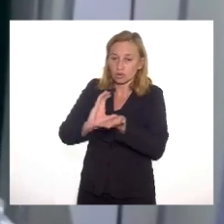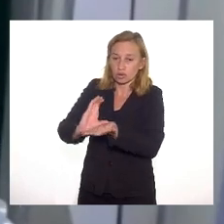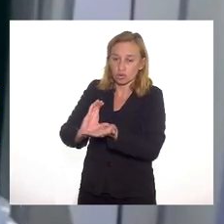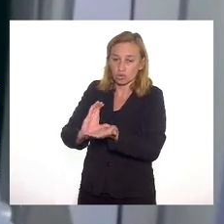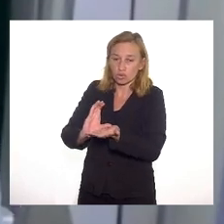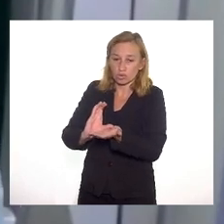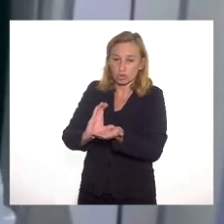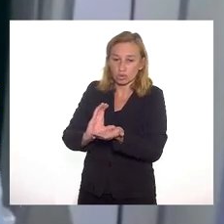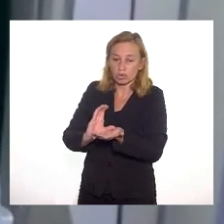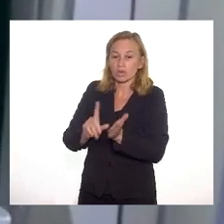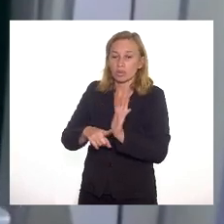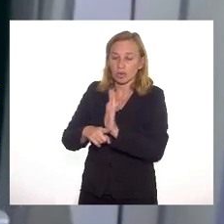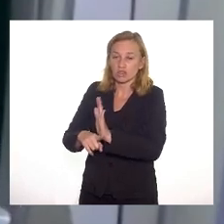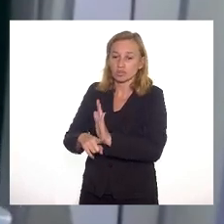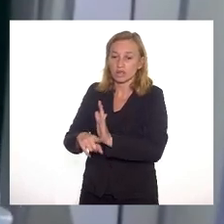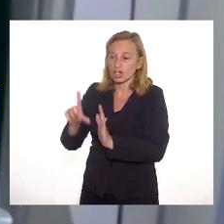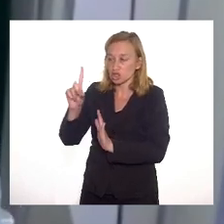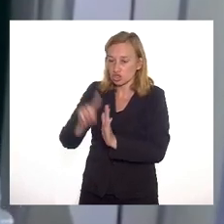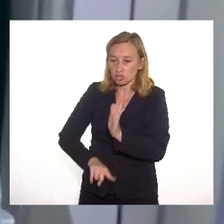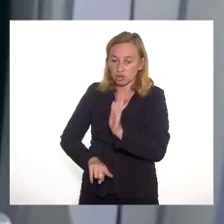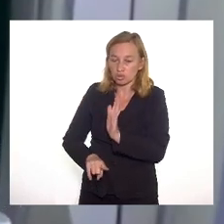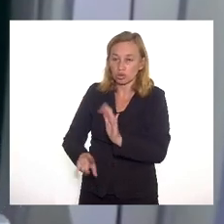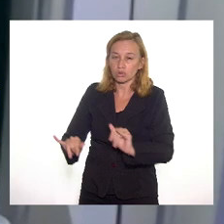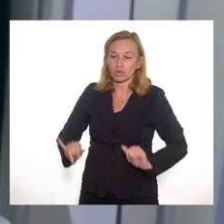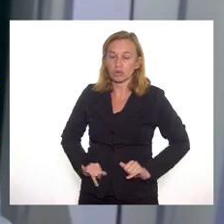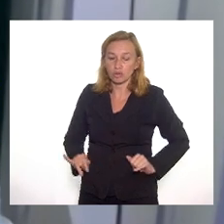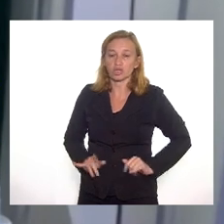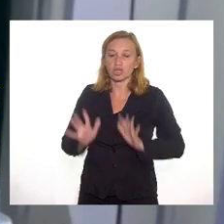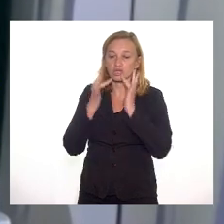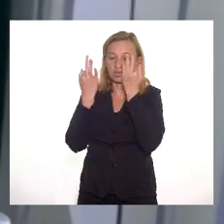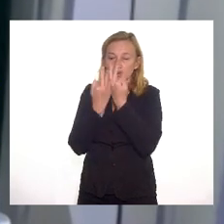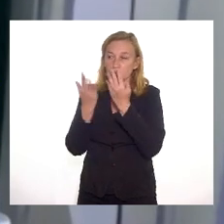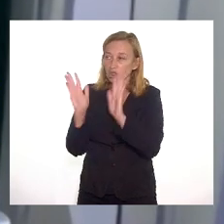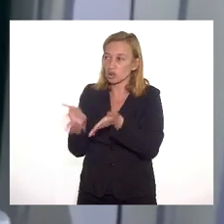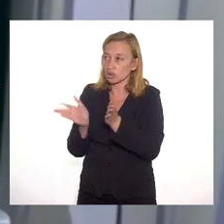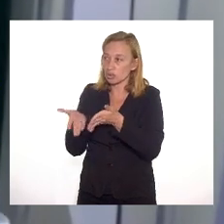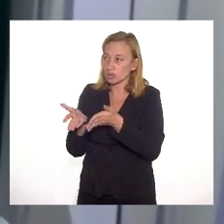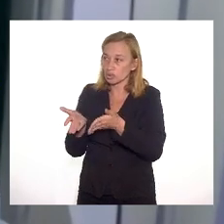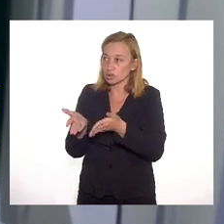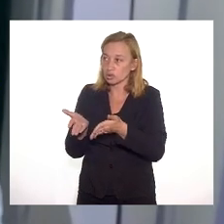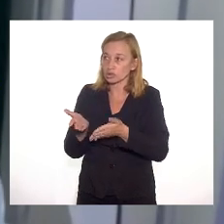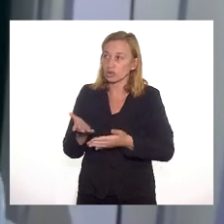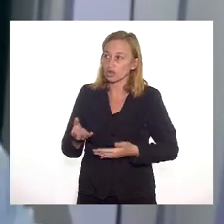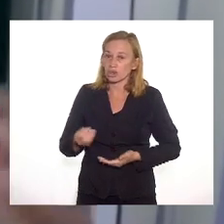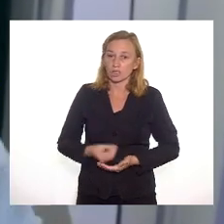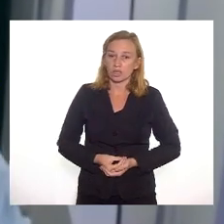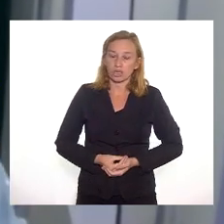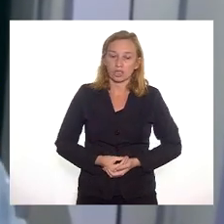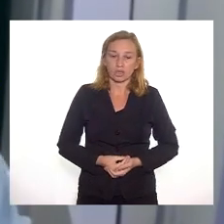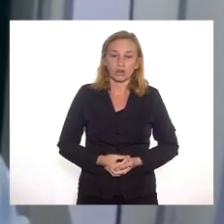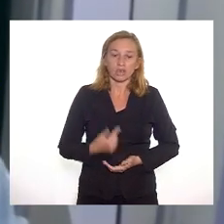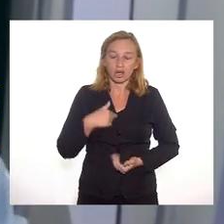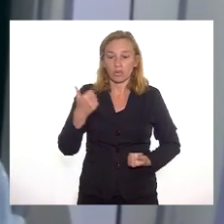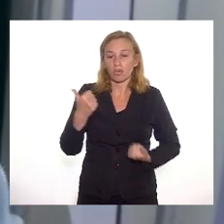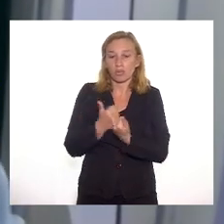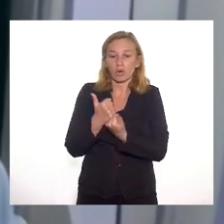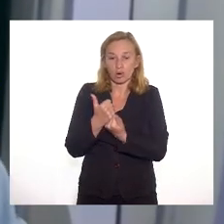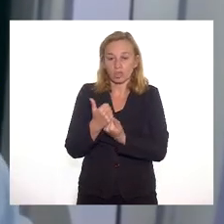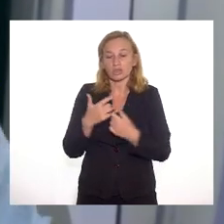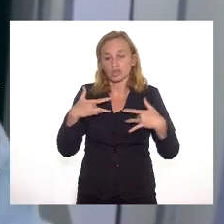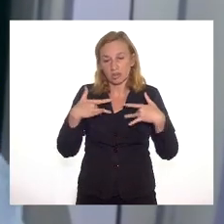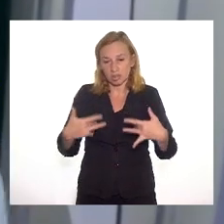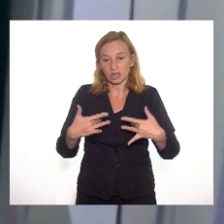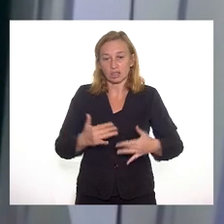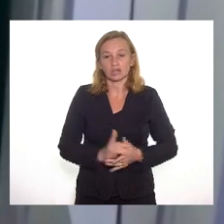para aplacar o sofrimento dessas famílias que hoje fazem essas ocupações que eu apoio, com as quais eu me